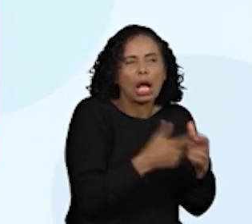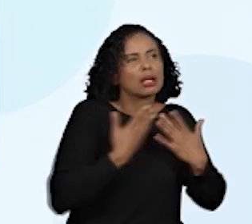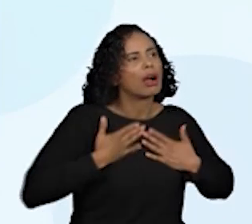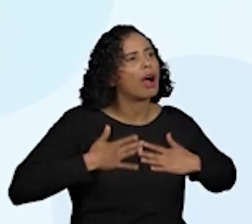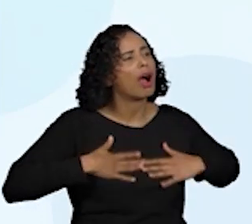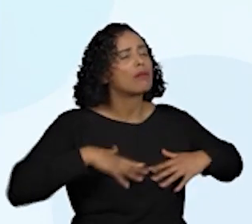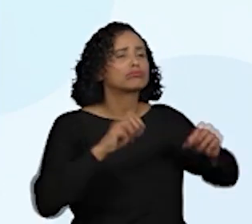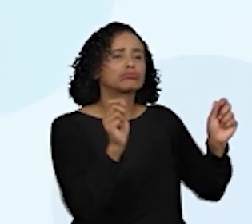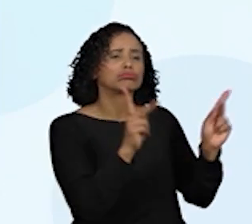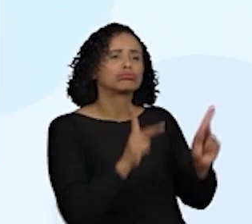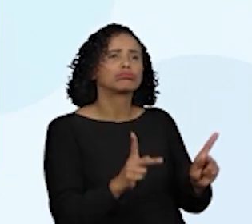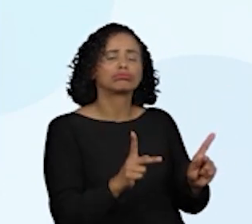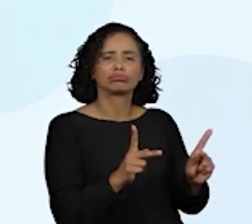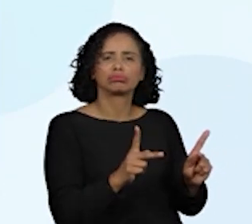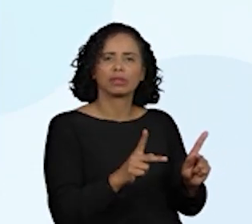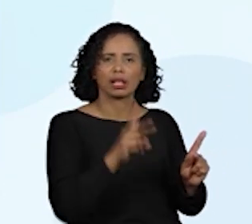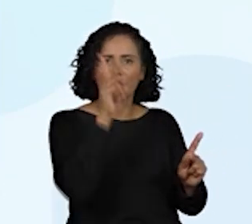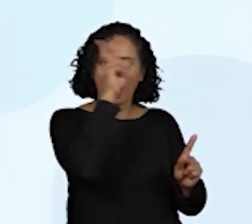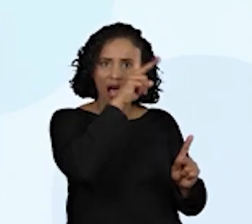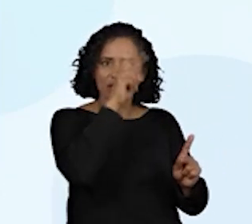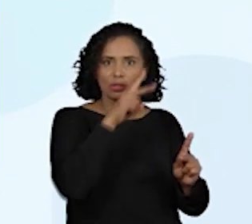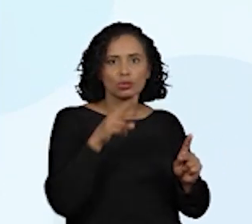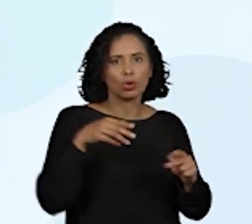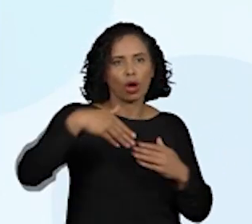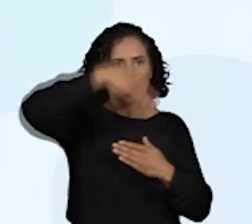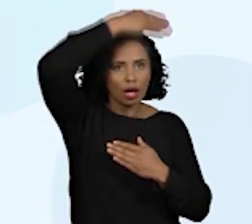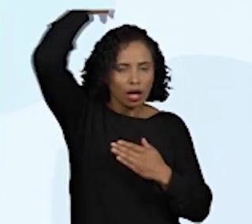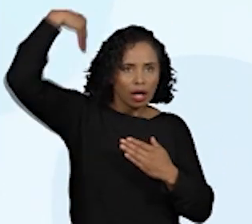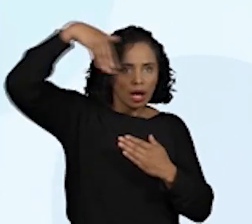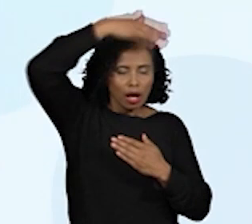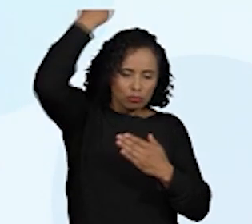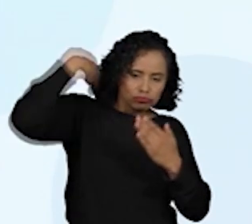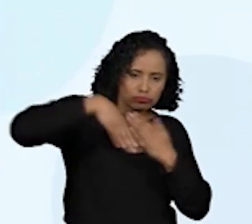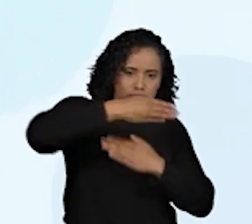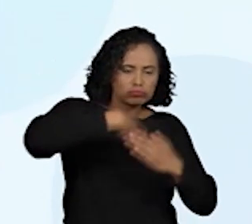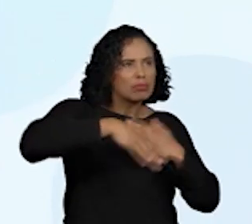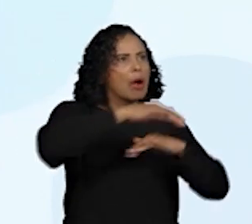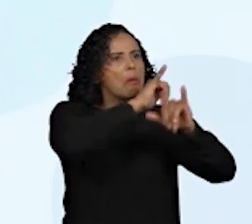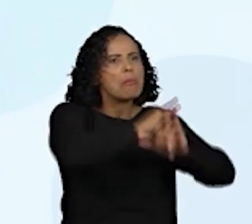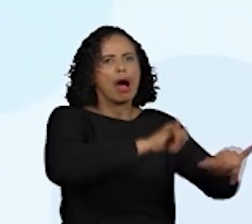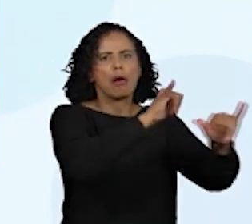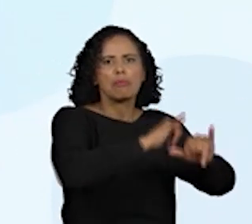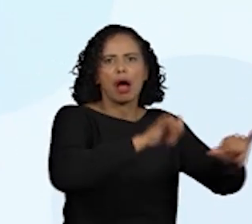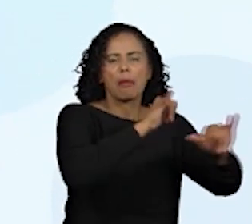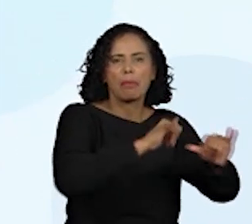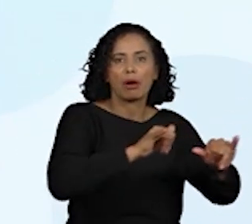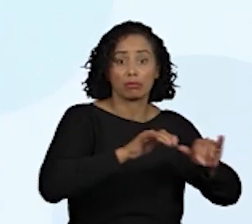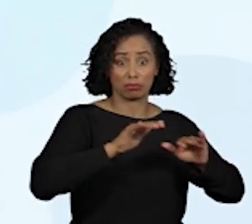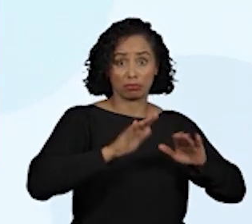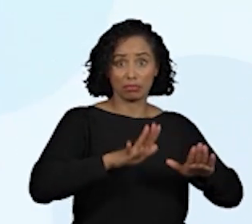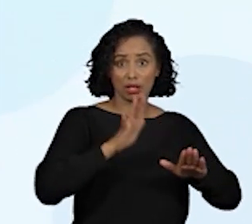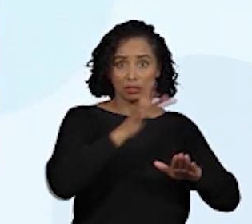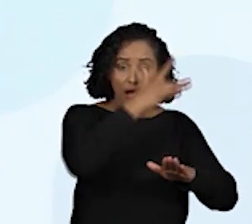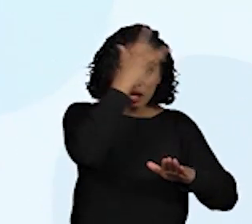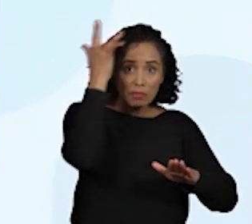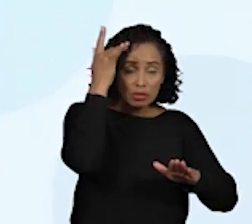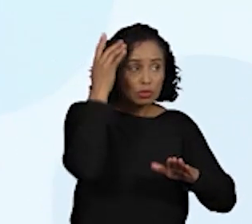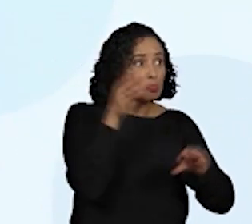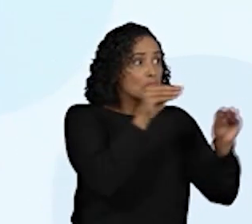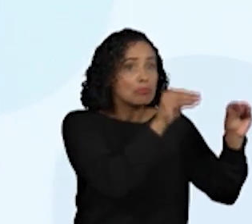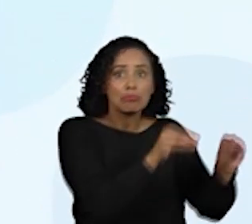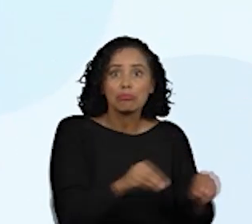do zoológico ficar vazio, os moradores começaram a sair da cidade, achando que ela estava mal